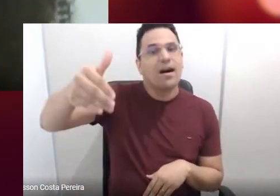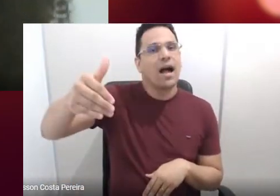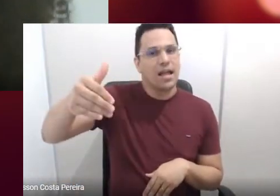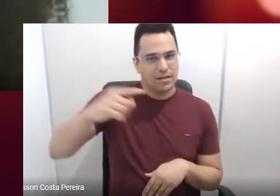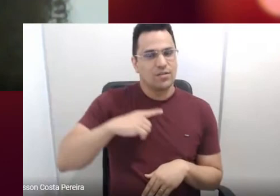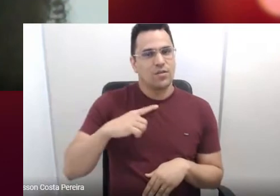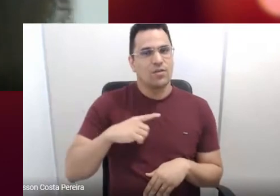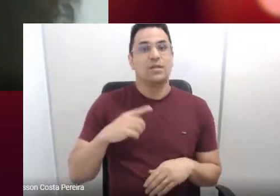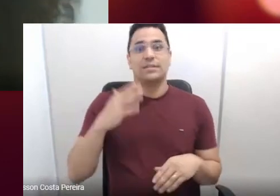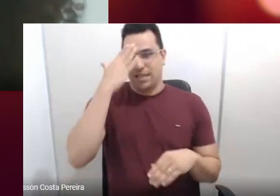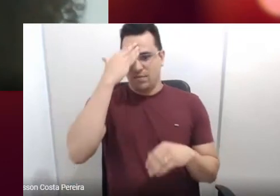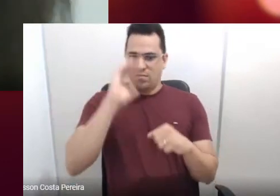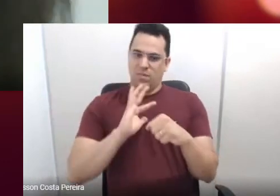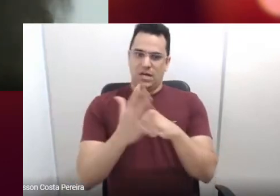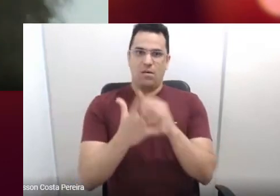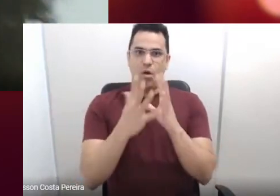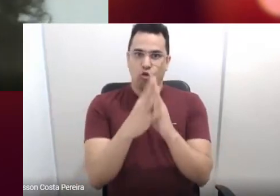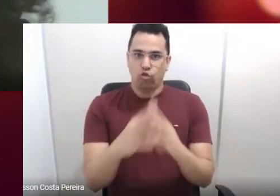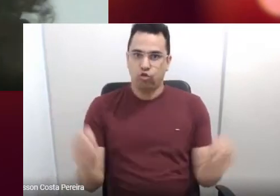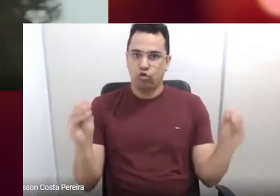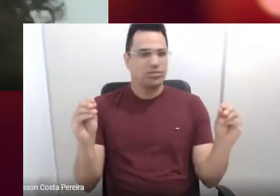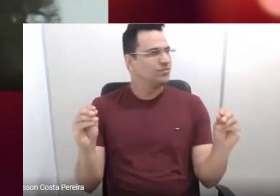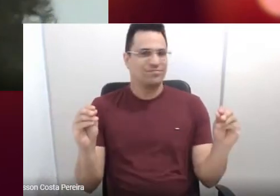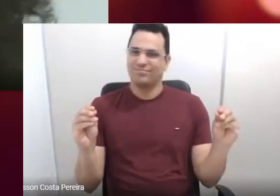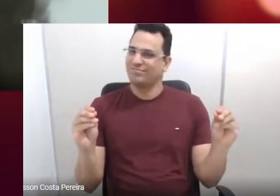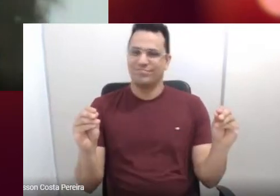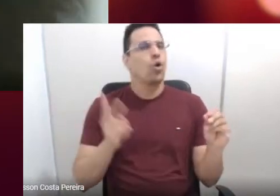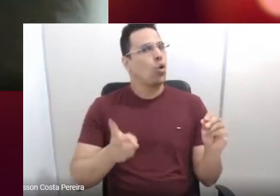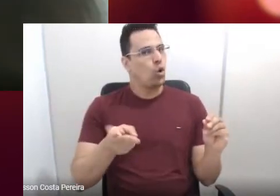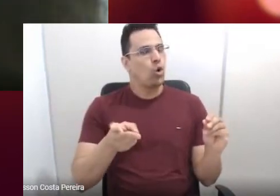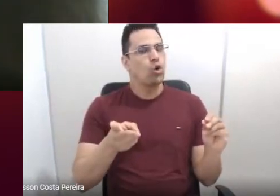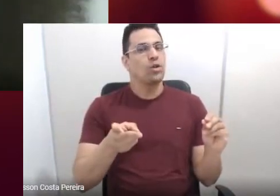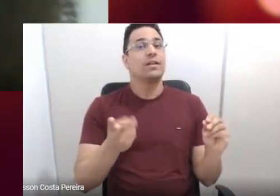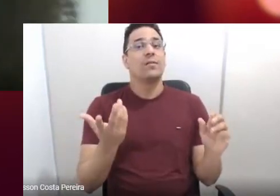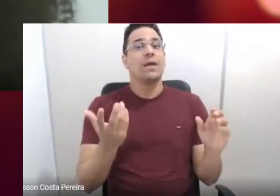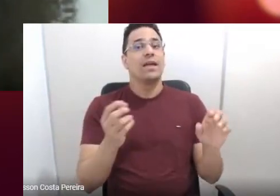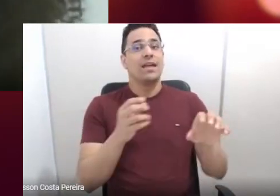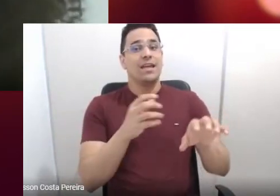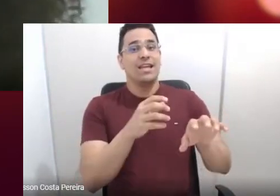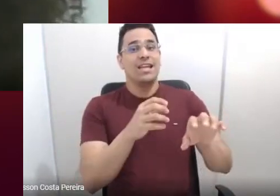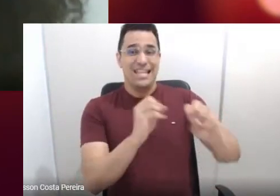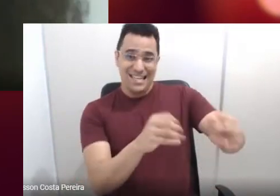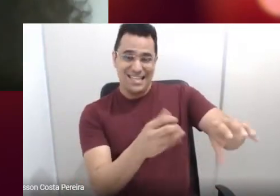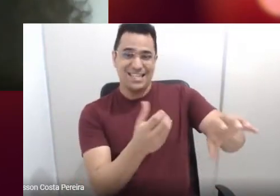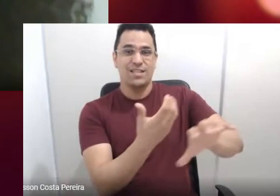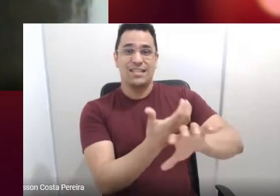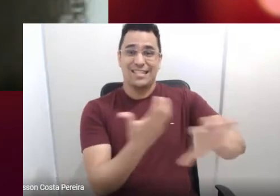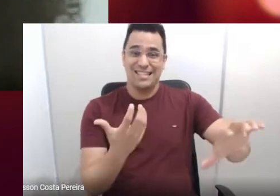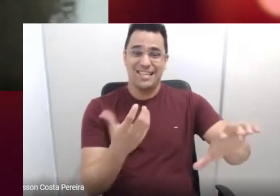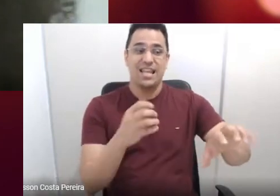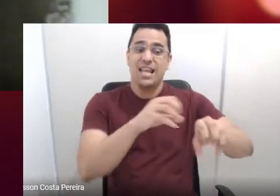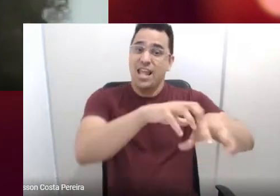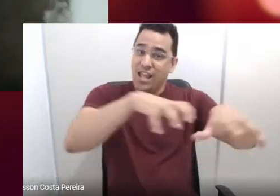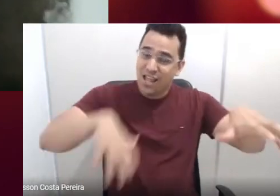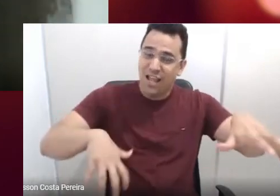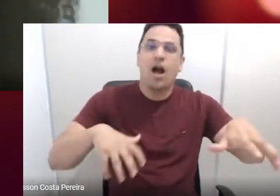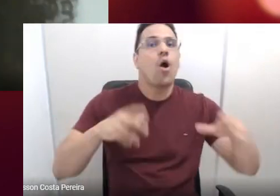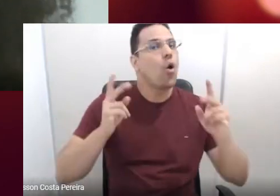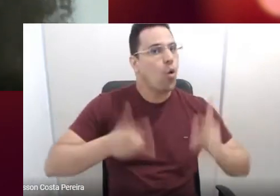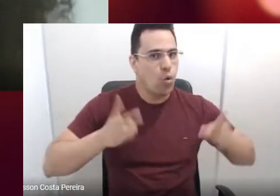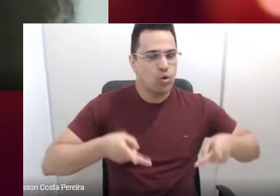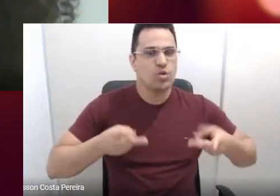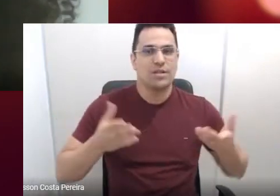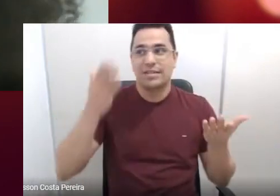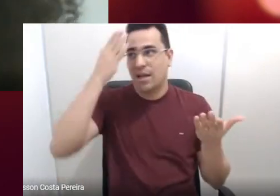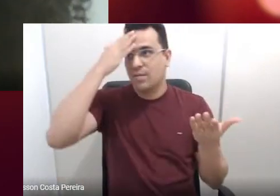a gente vai ter mais desafios ainda, porque a pandemia não acabou, né, o trabalho remoto também não acabou, o cenário ainda